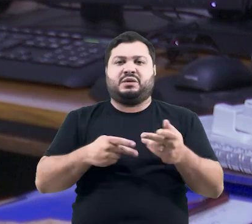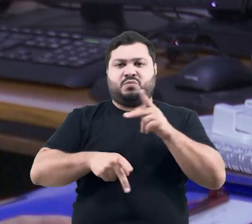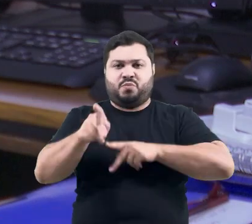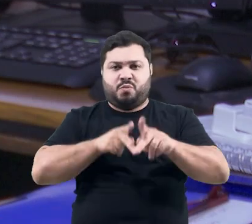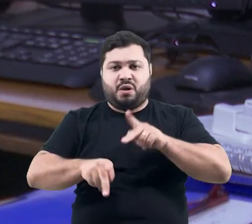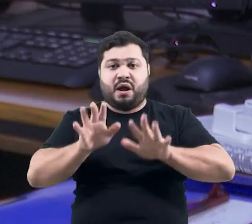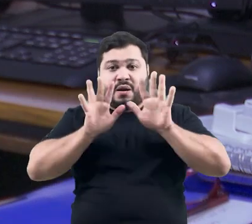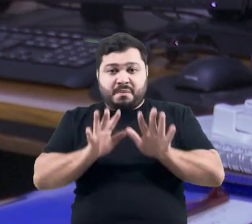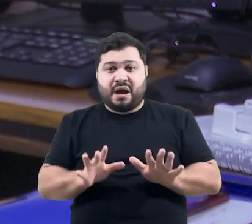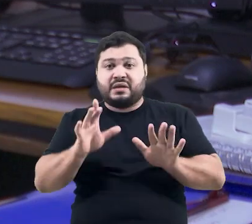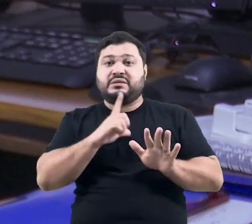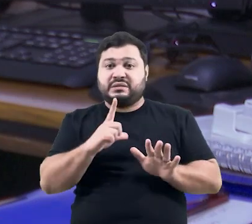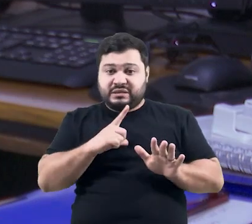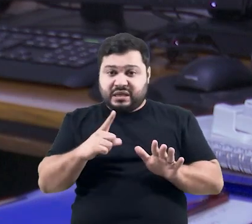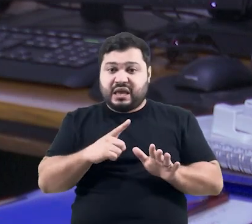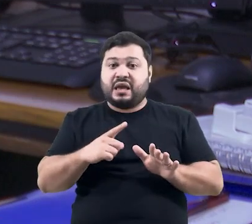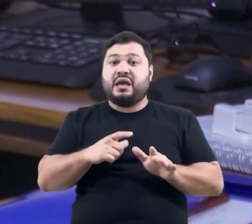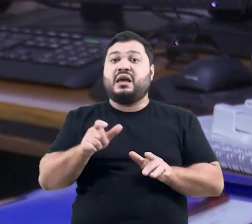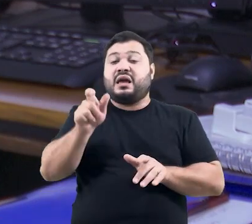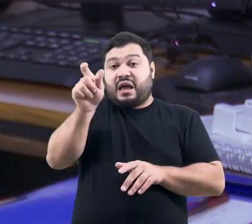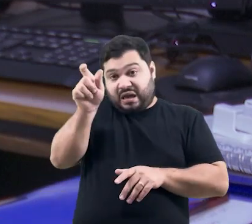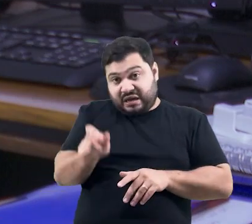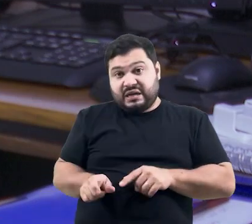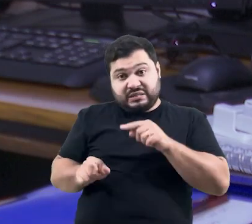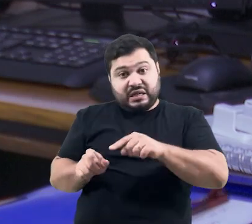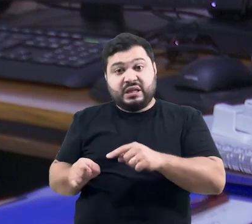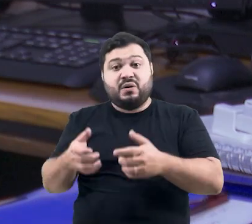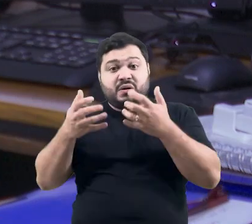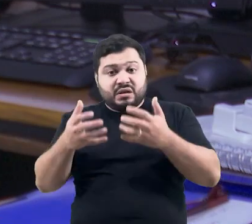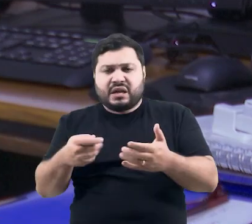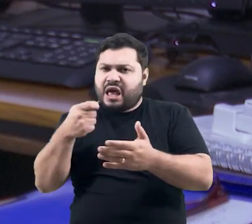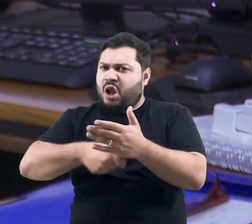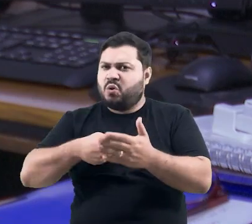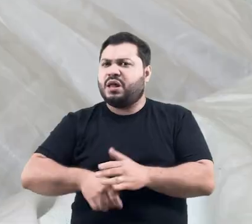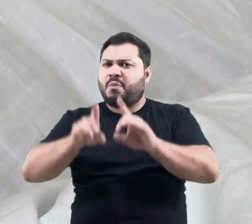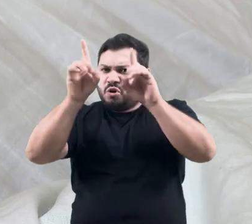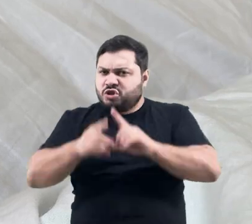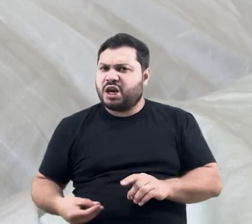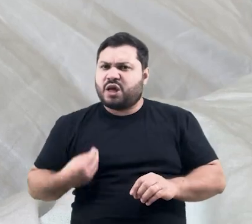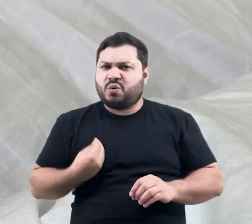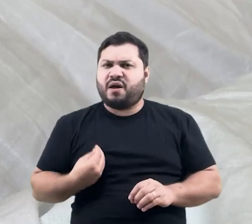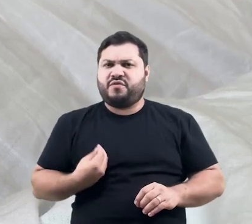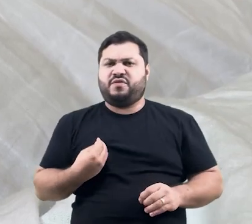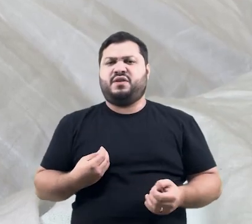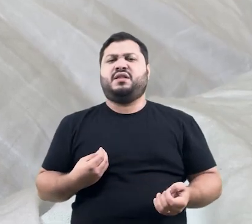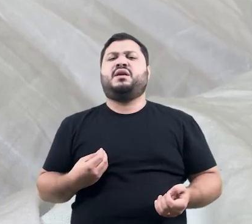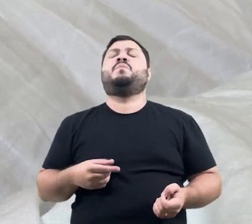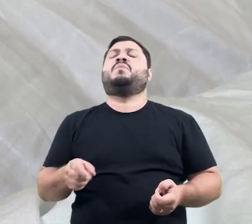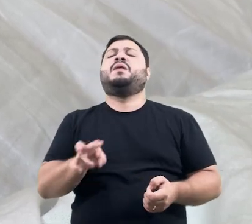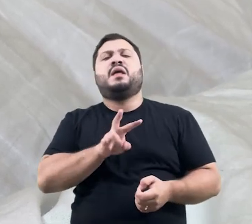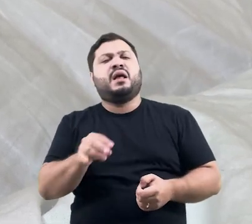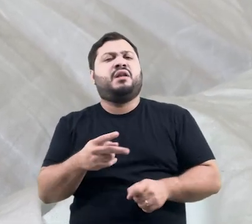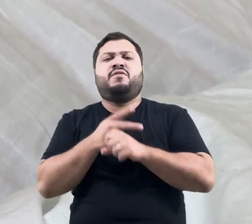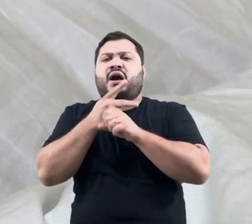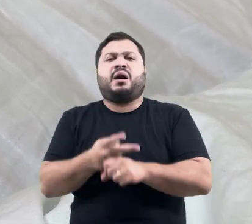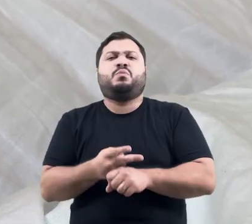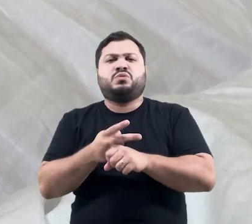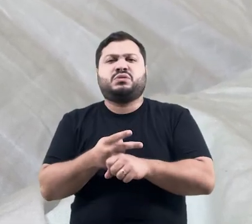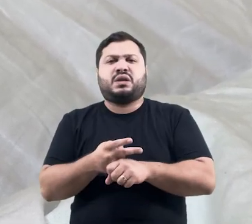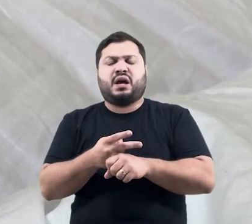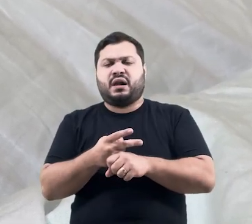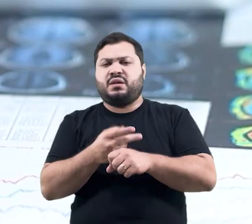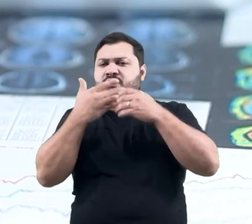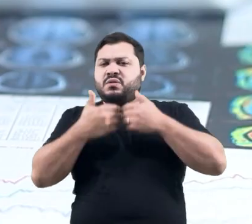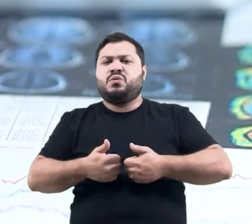é uma farmácia popular. Mas existe aquele cidadão que, querendo lutar pelo seu direito à vida, né? Ele